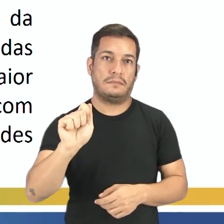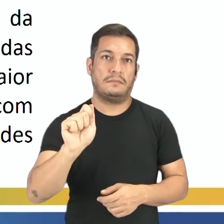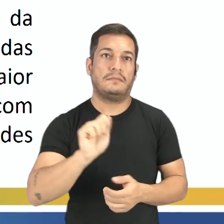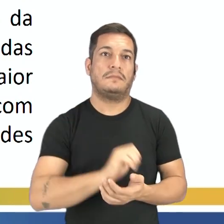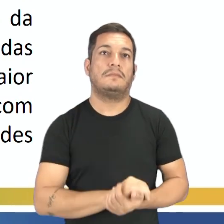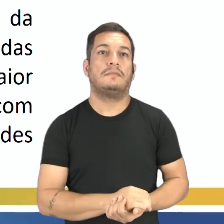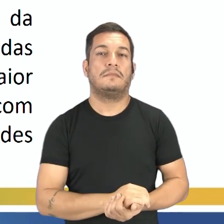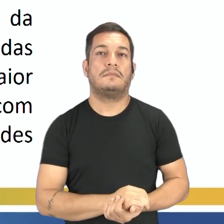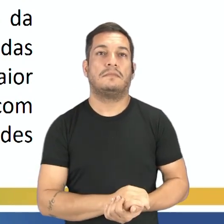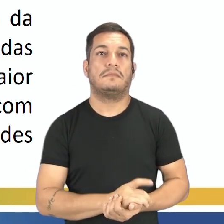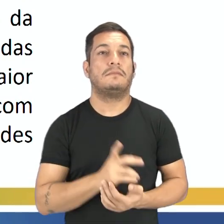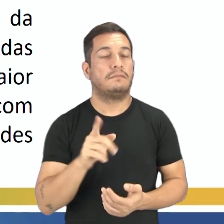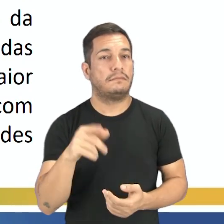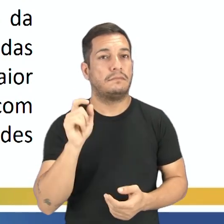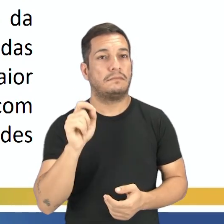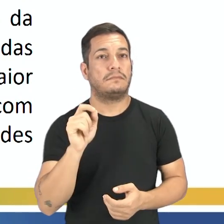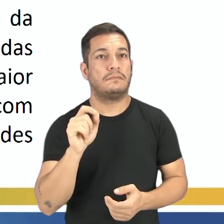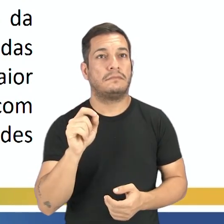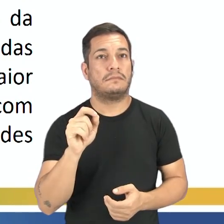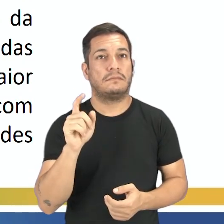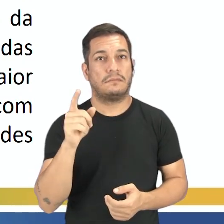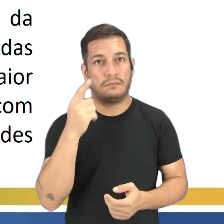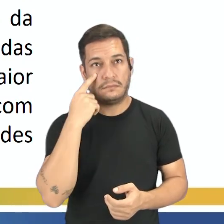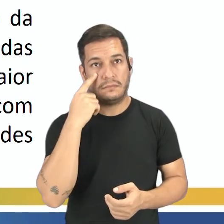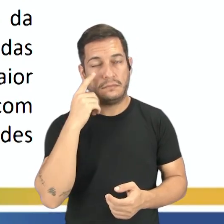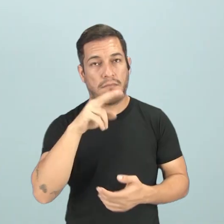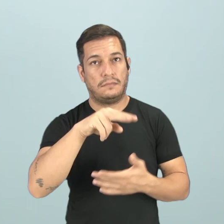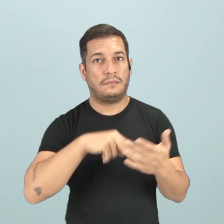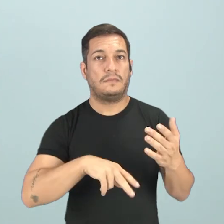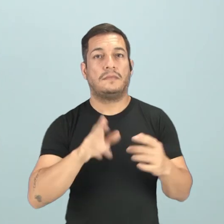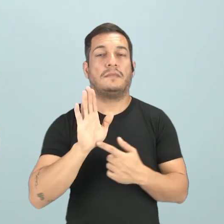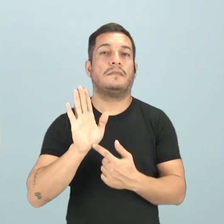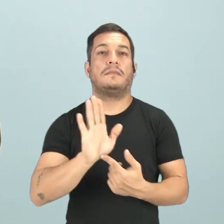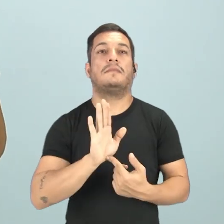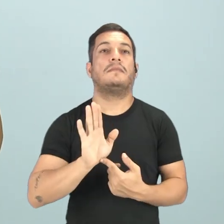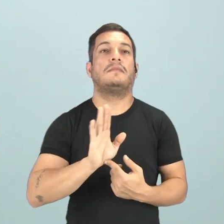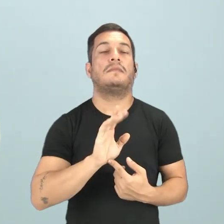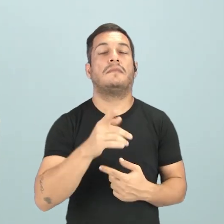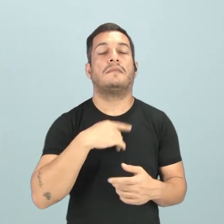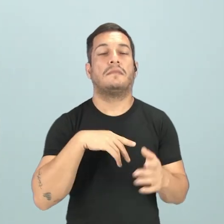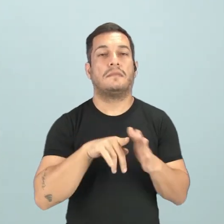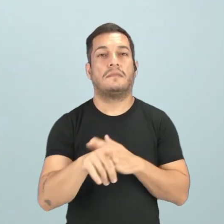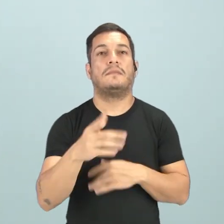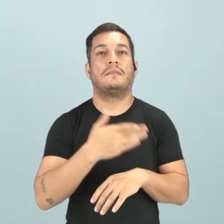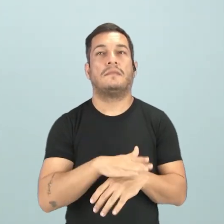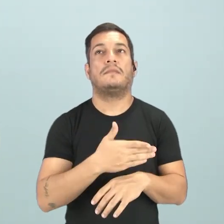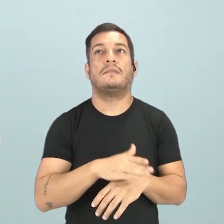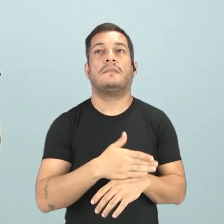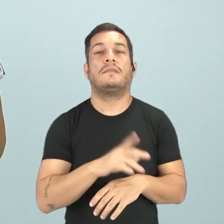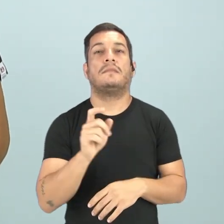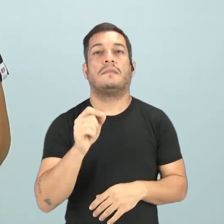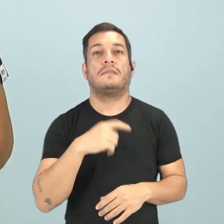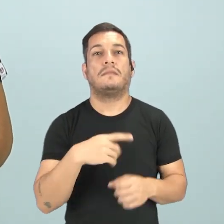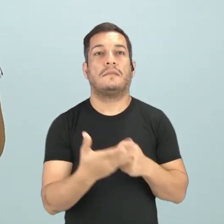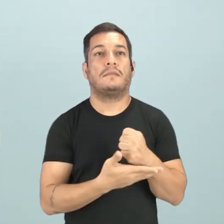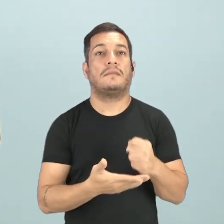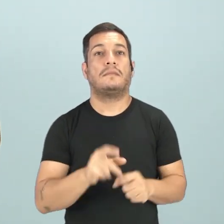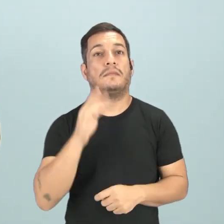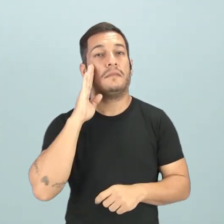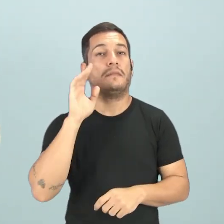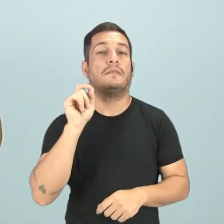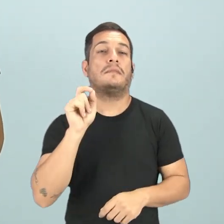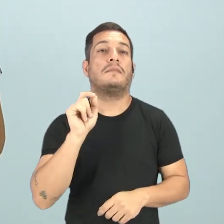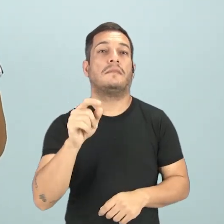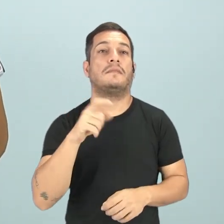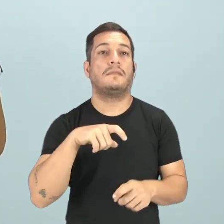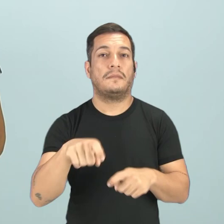alternativa A, realmente, né, que conforme o trecho apresentado pela questão das práticas urbanas, ela se baseia principalmente,